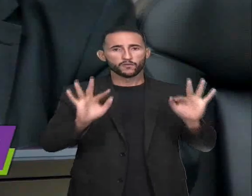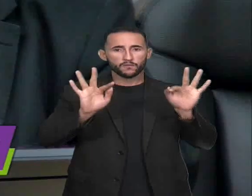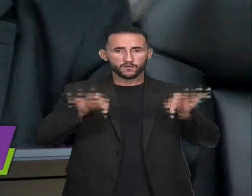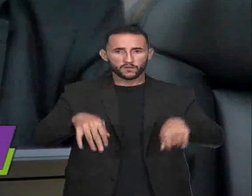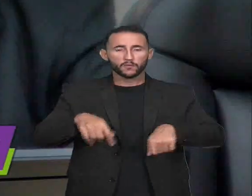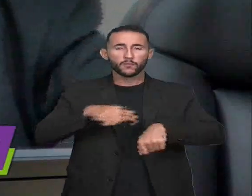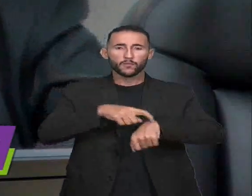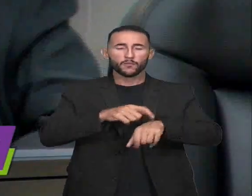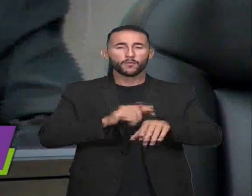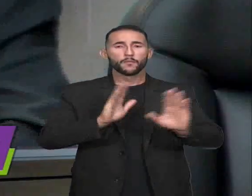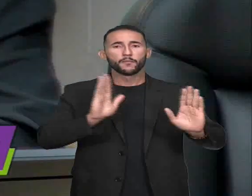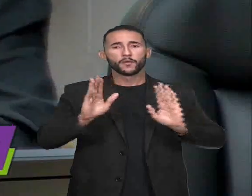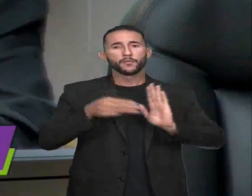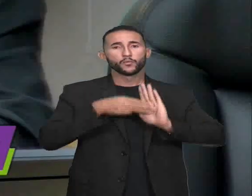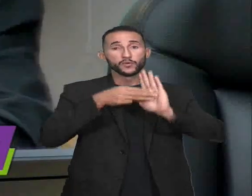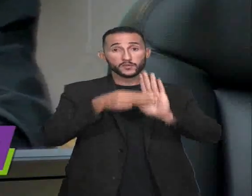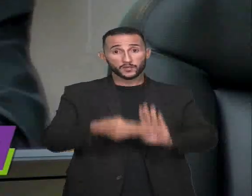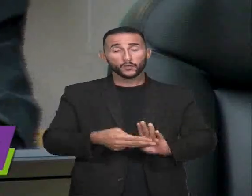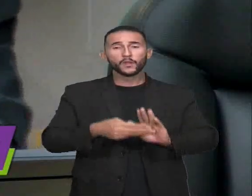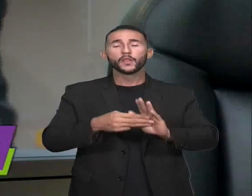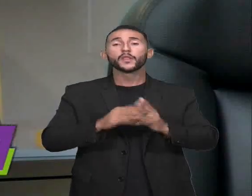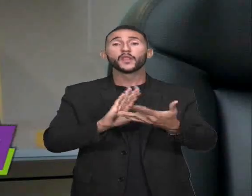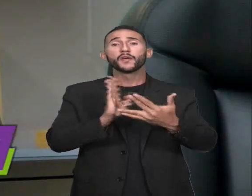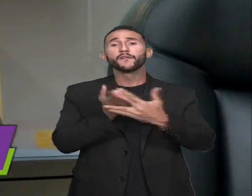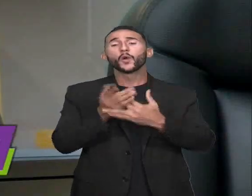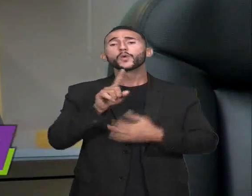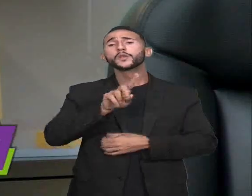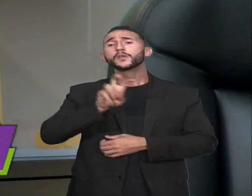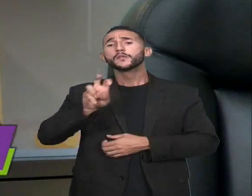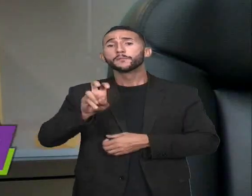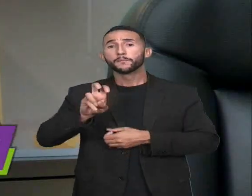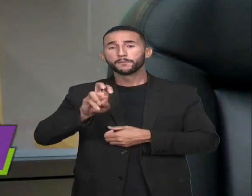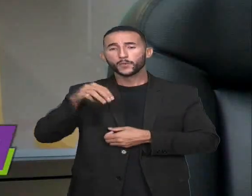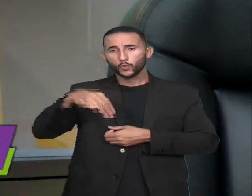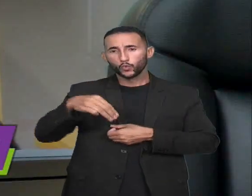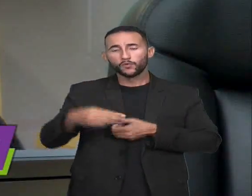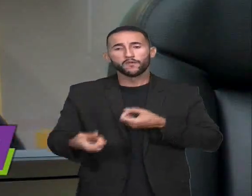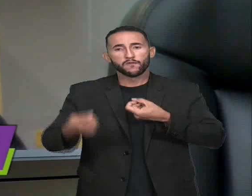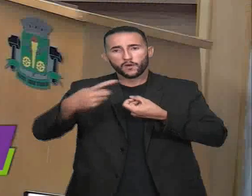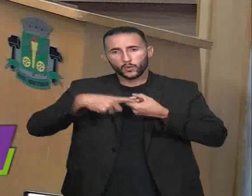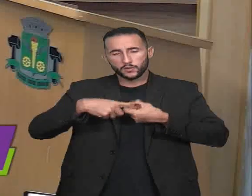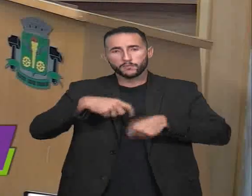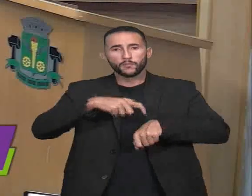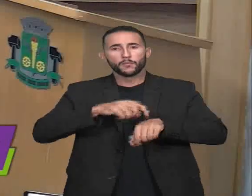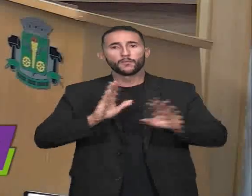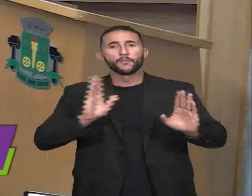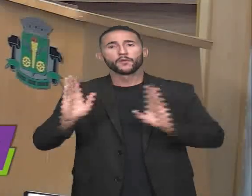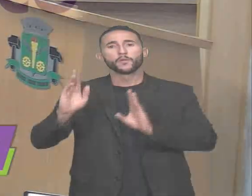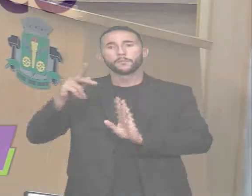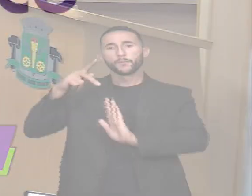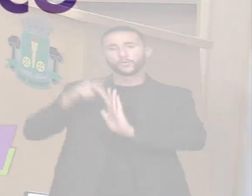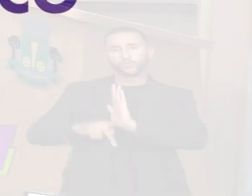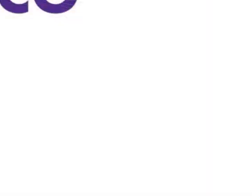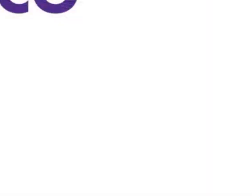Dentro de 15 minutos volaremos para nova chamada Para darmos início à sessão da Ordem do dia